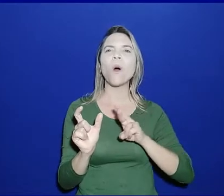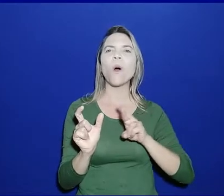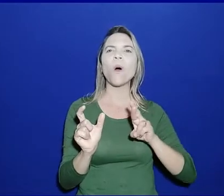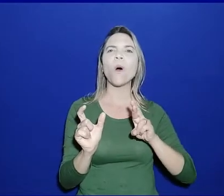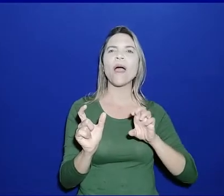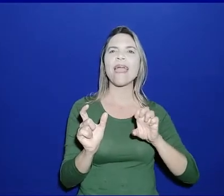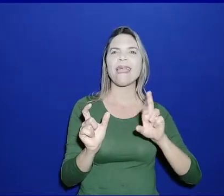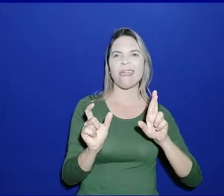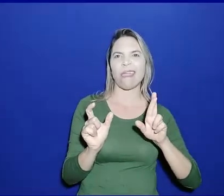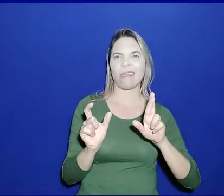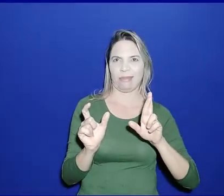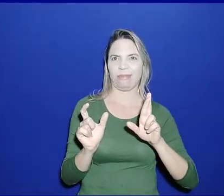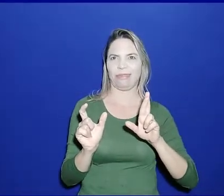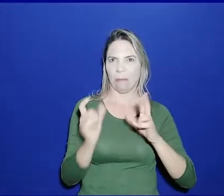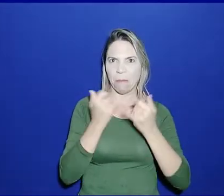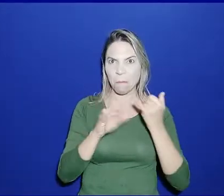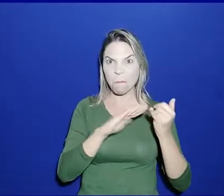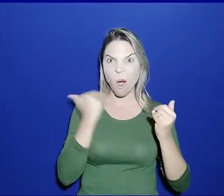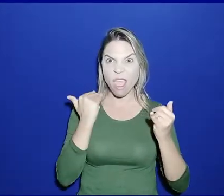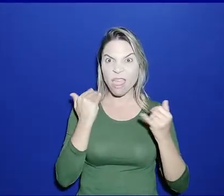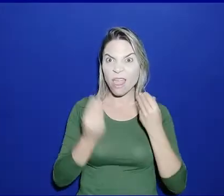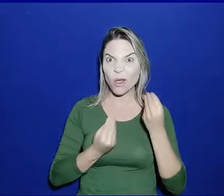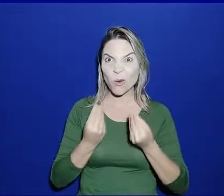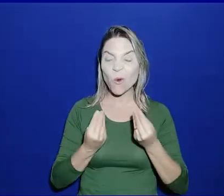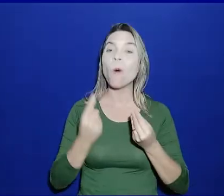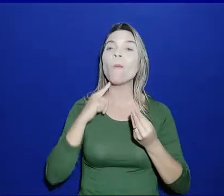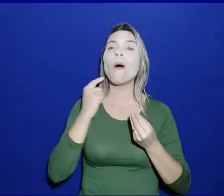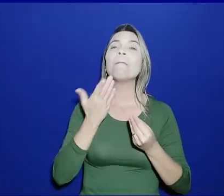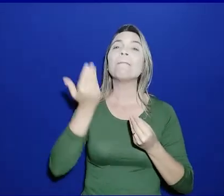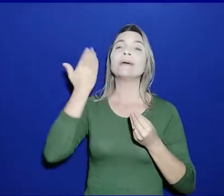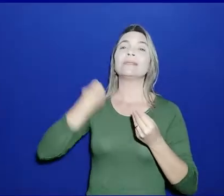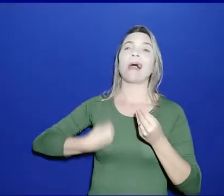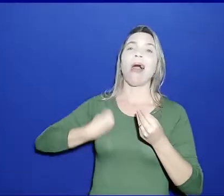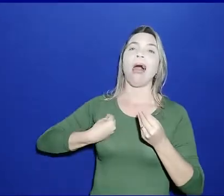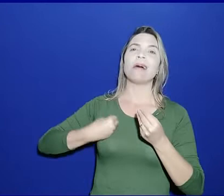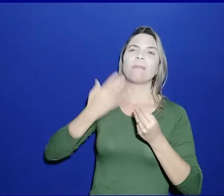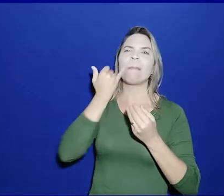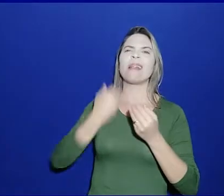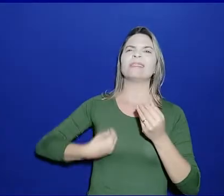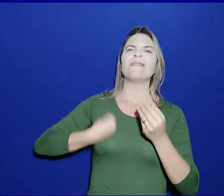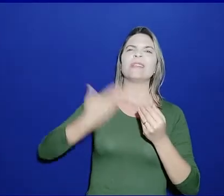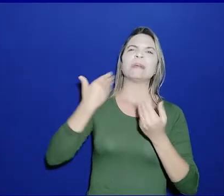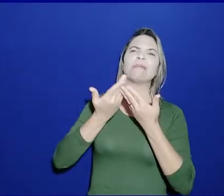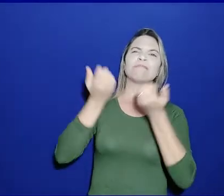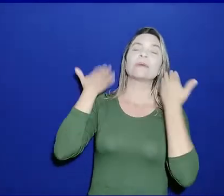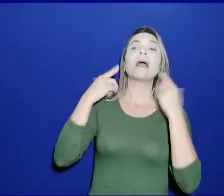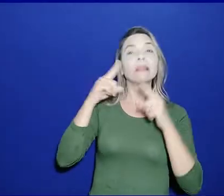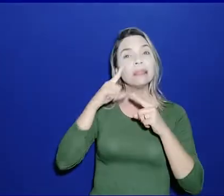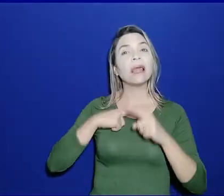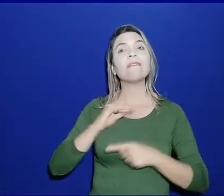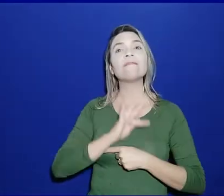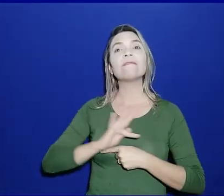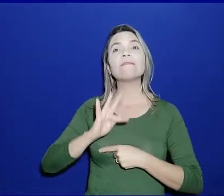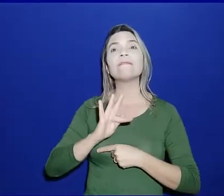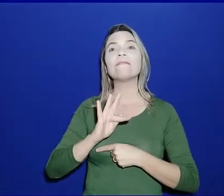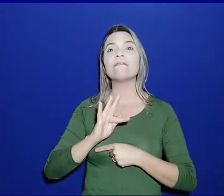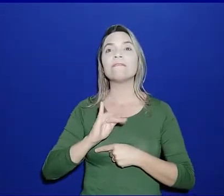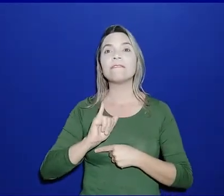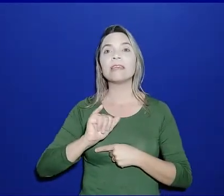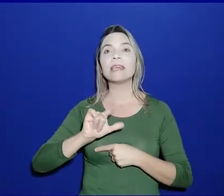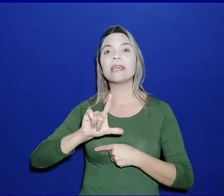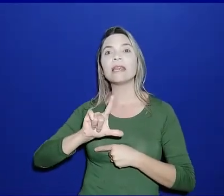dá a Paulo em outros textos da sua palavra também. Por exemplo, veja Filipenses capítulo 1,